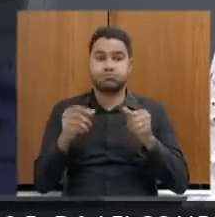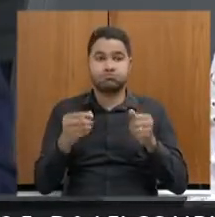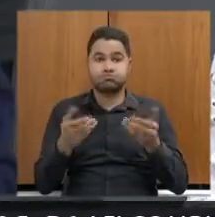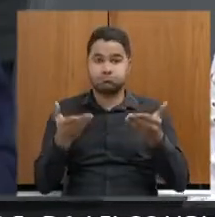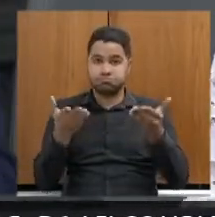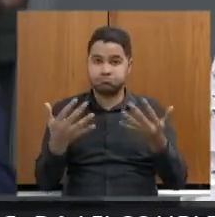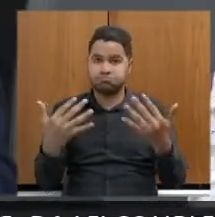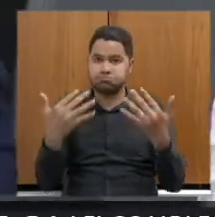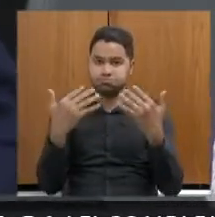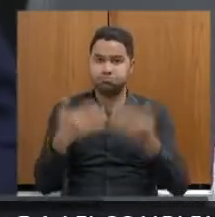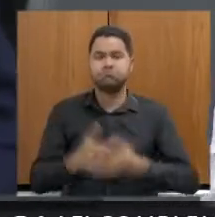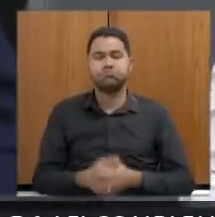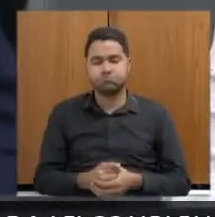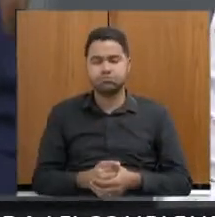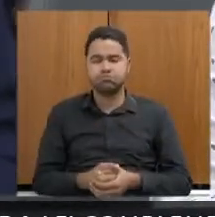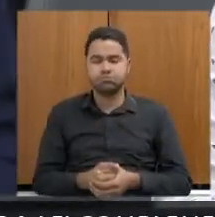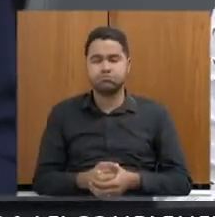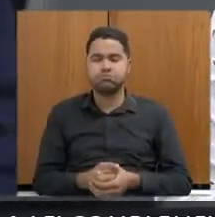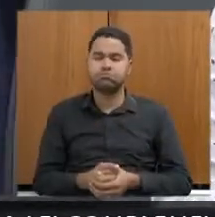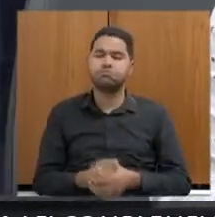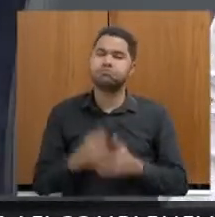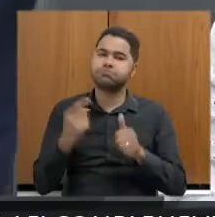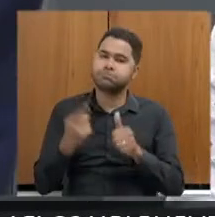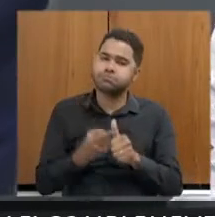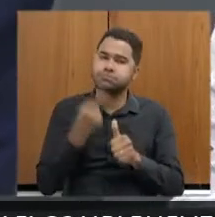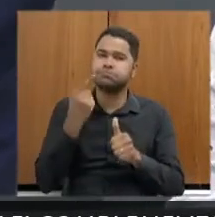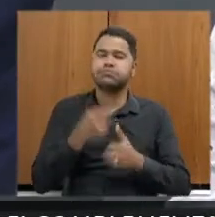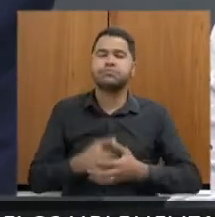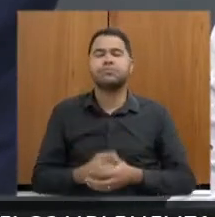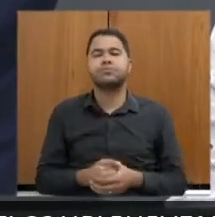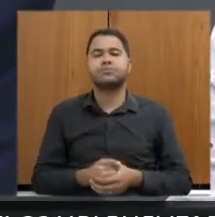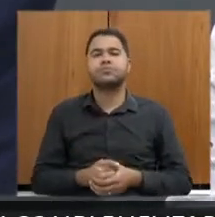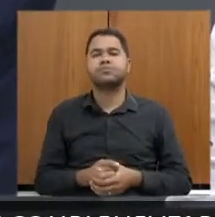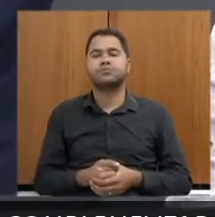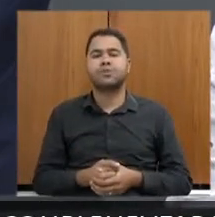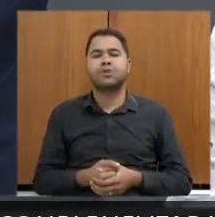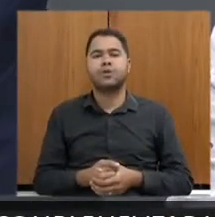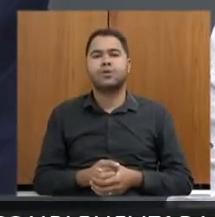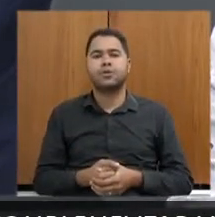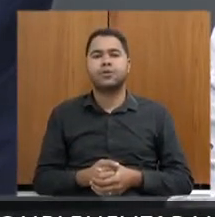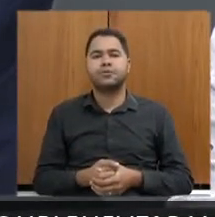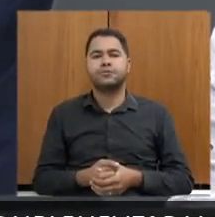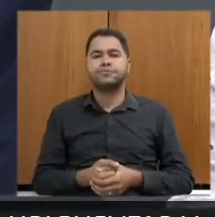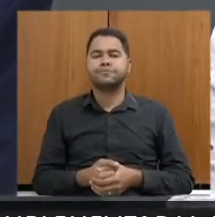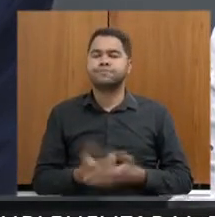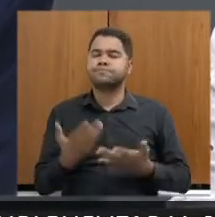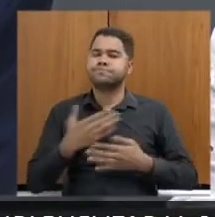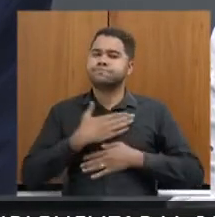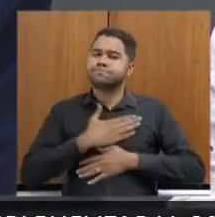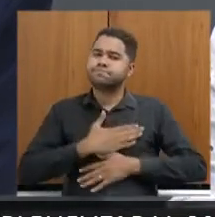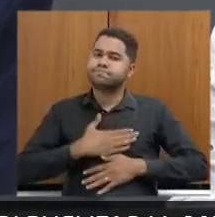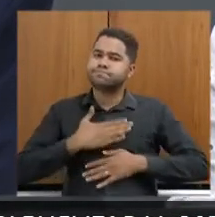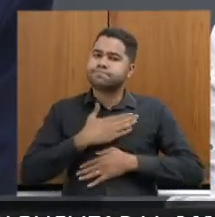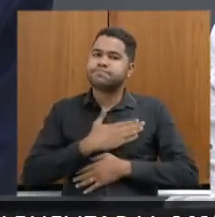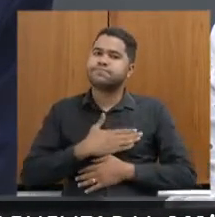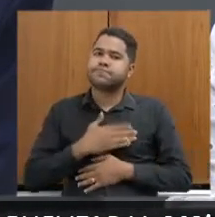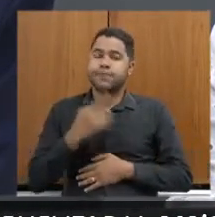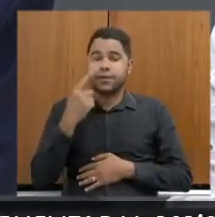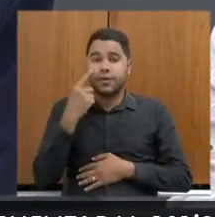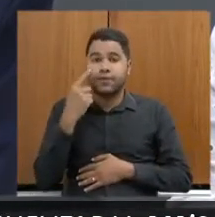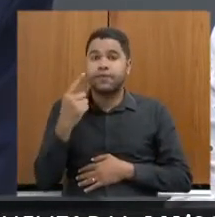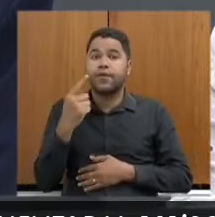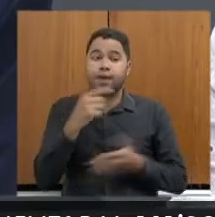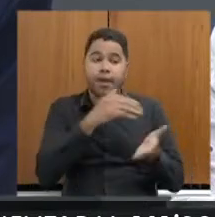presentes o primeiro sábado de muita satisfação o secretário de ver que